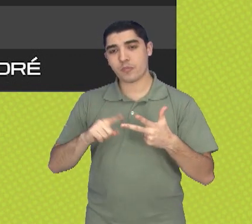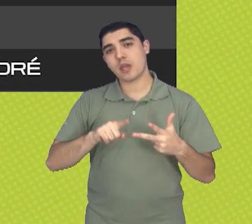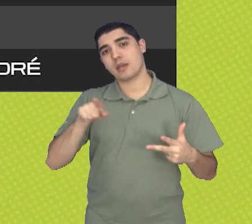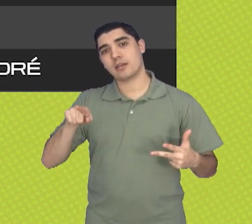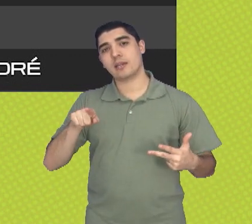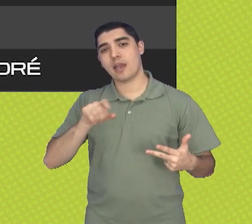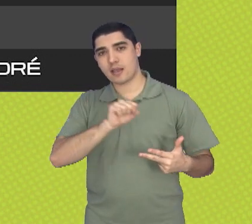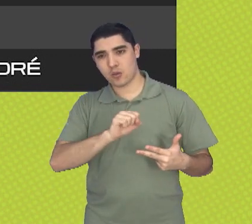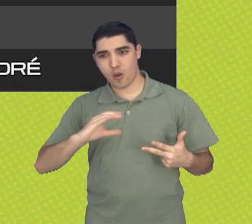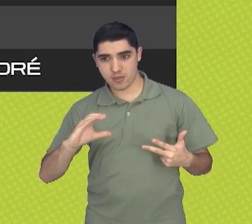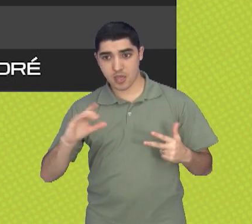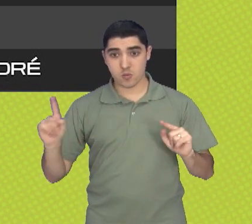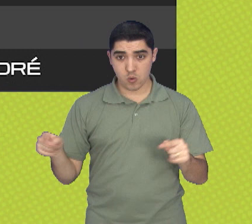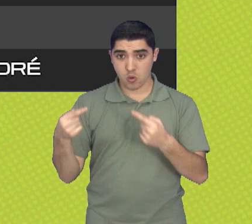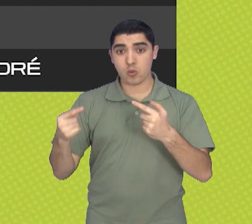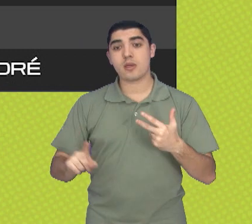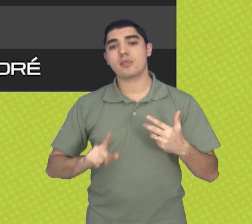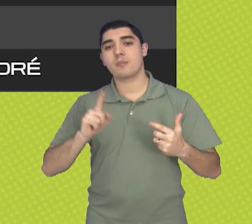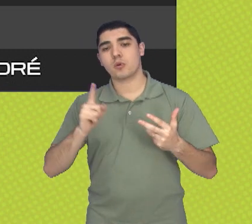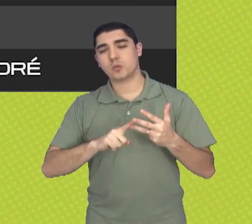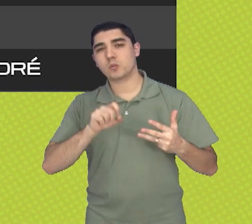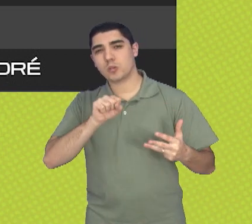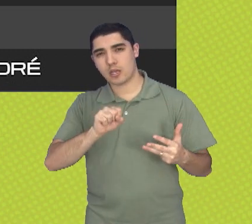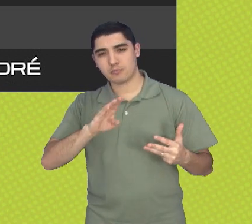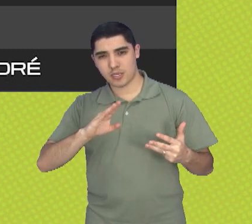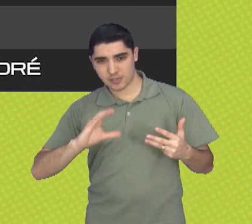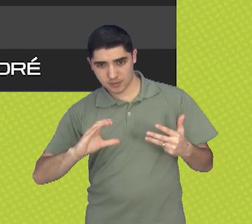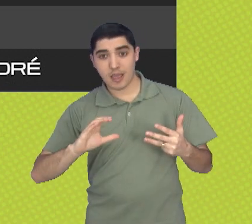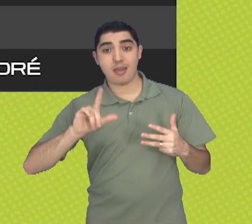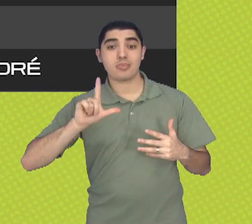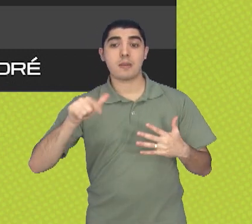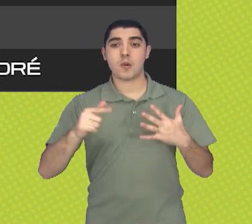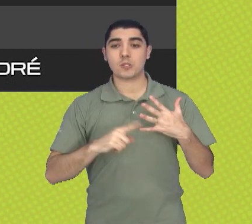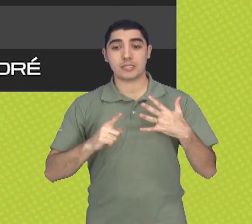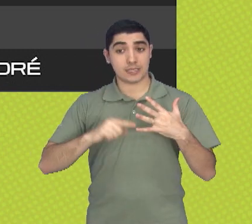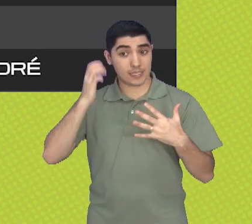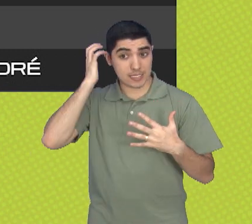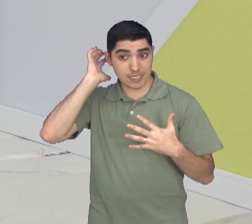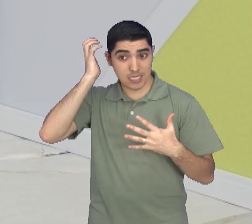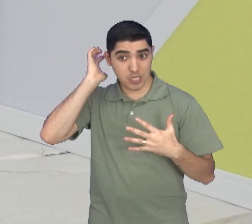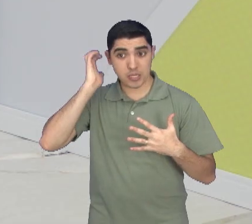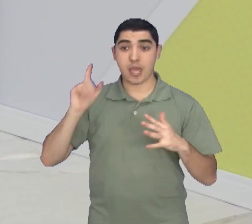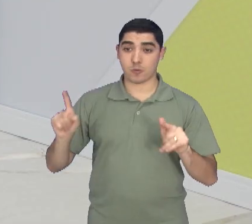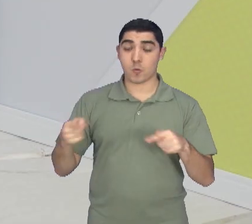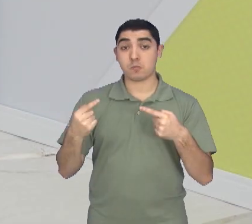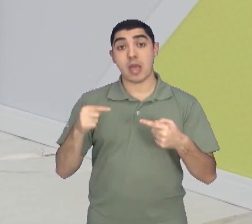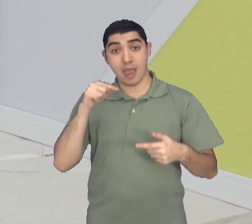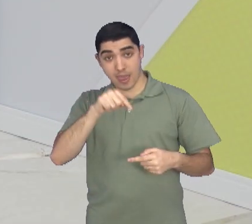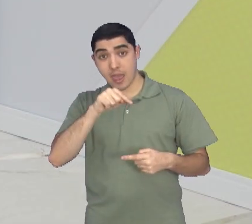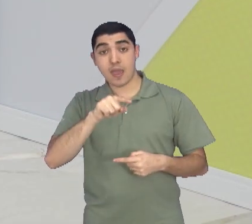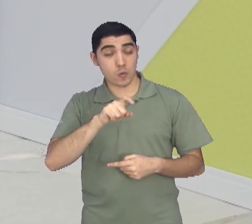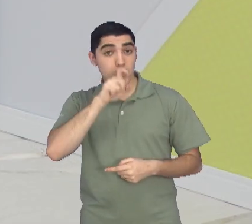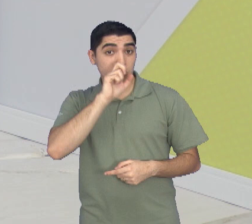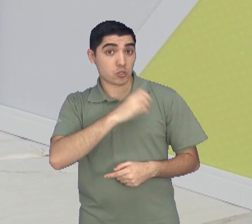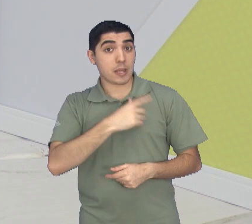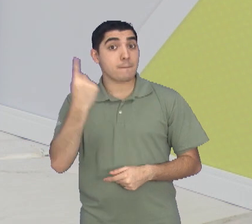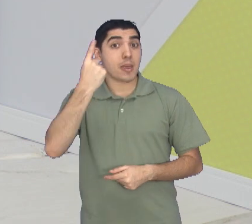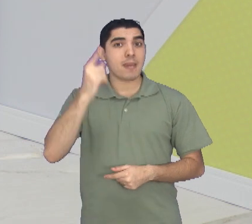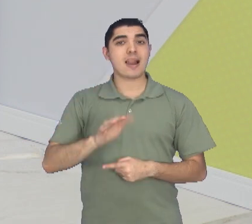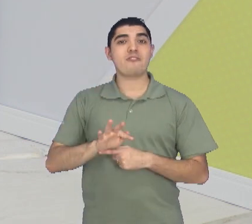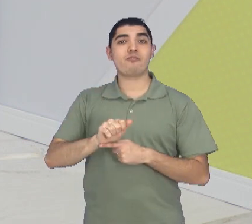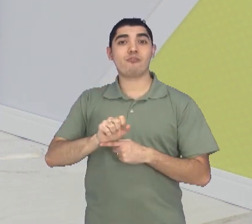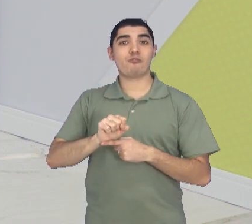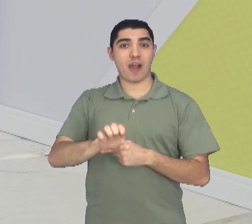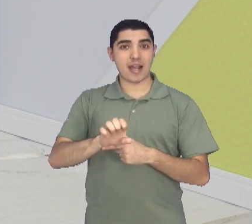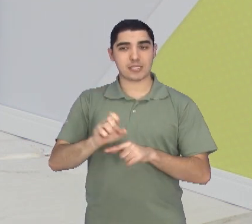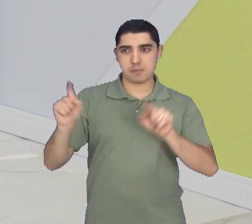fecha o primeiro turno jogando em casa contra o Santo André. Essa é a campanha aí do São José na primeira fase da Copa Paulista, primeiro